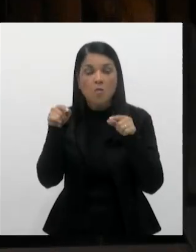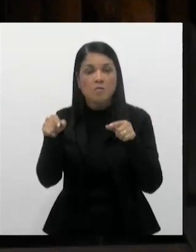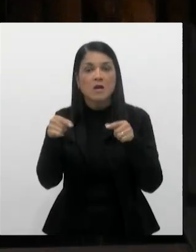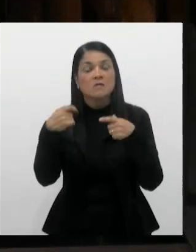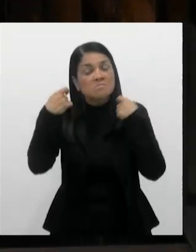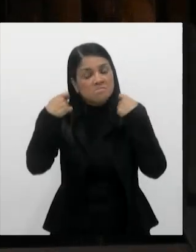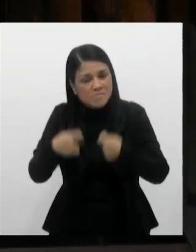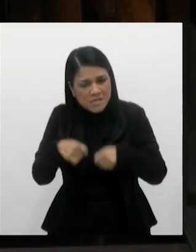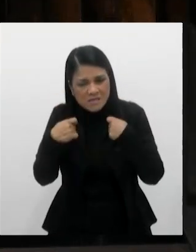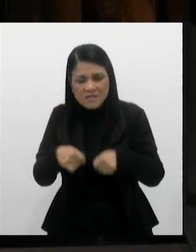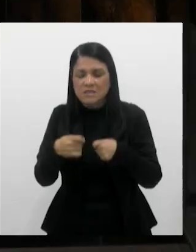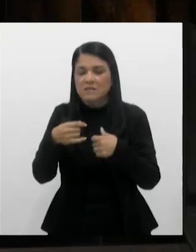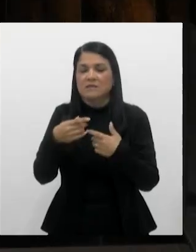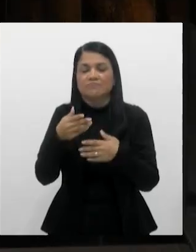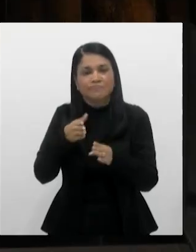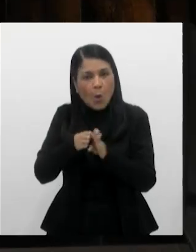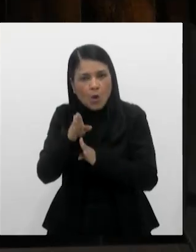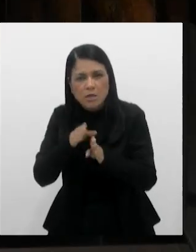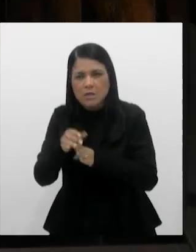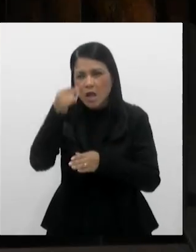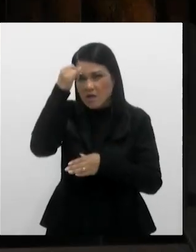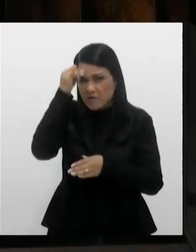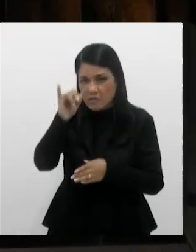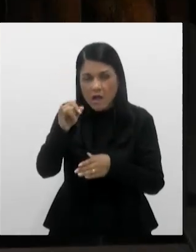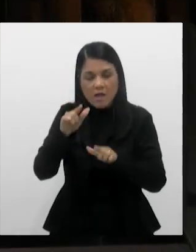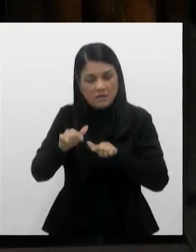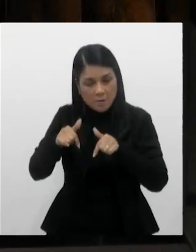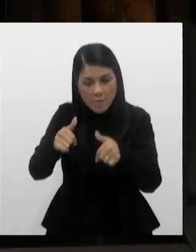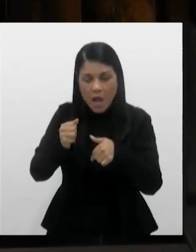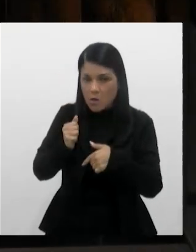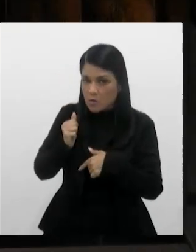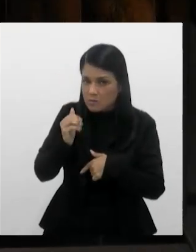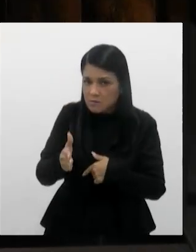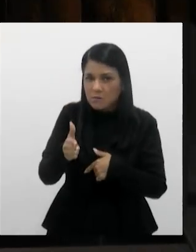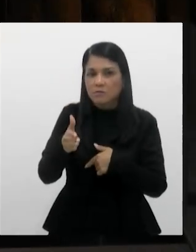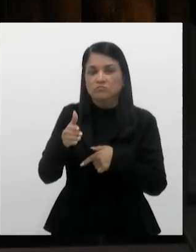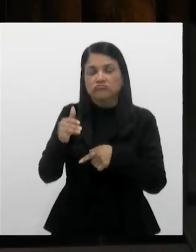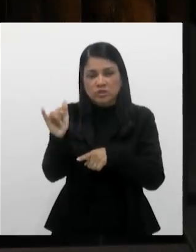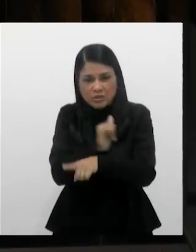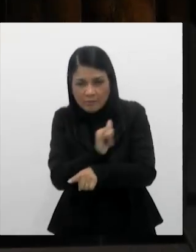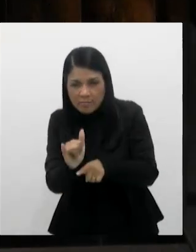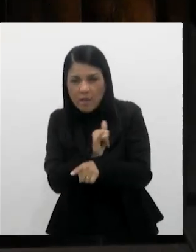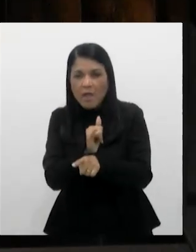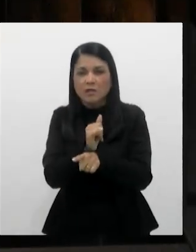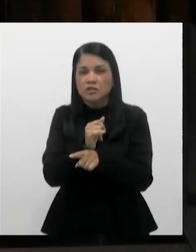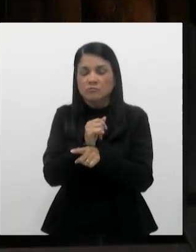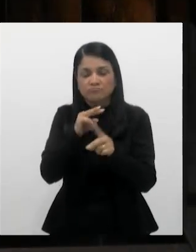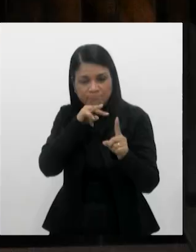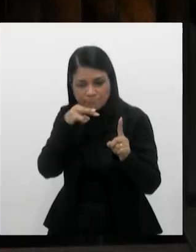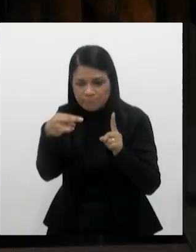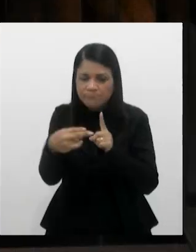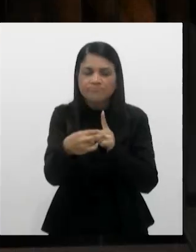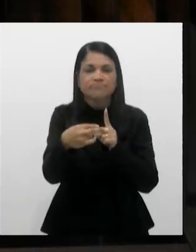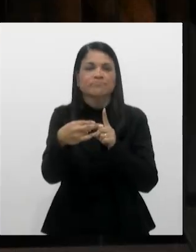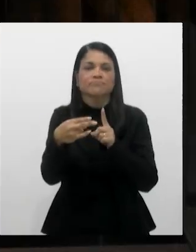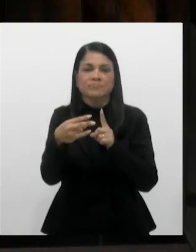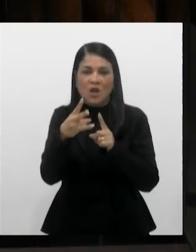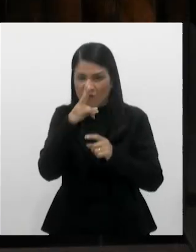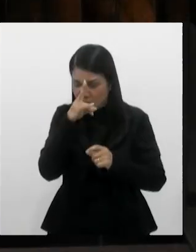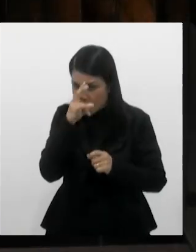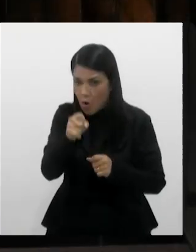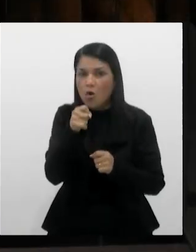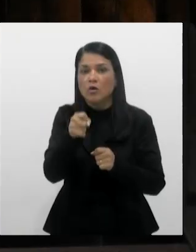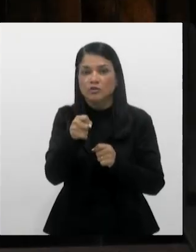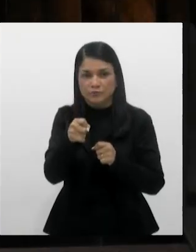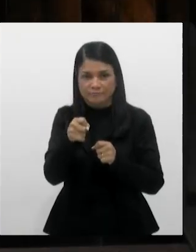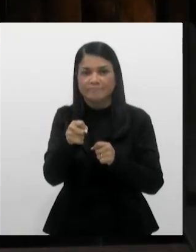precisa fazer a prevenção. O Estado precisa ter um olhar mais próximo e mais forte nesse sentido, para que a gente amenize todos